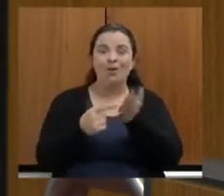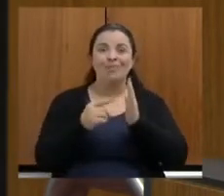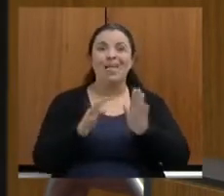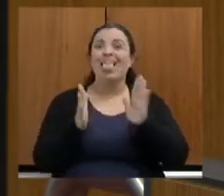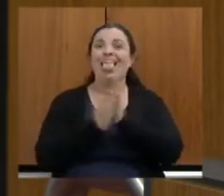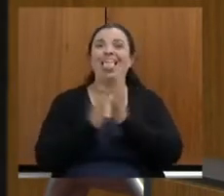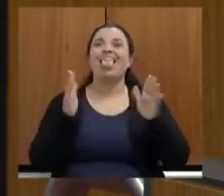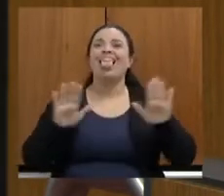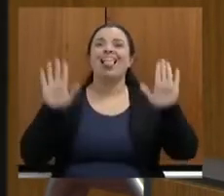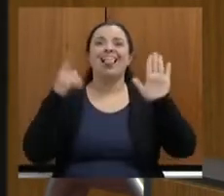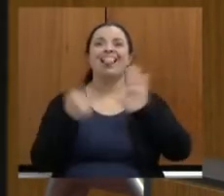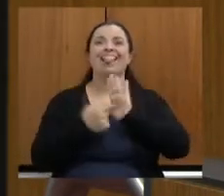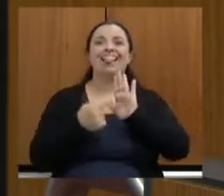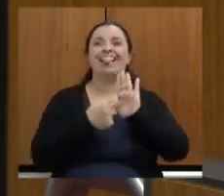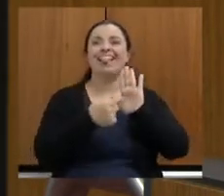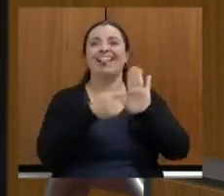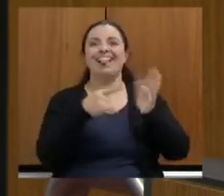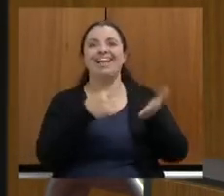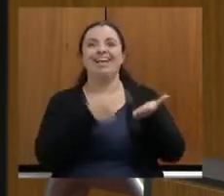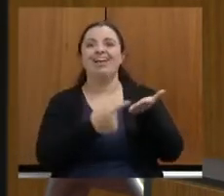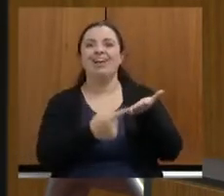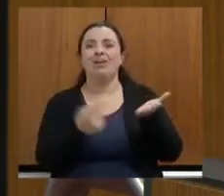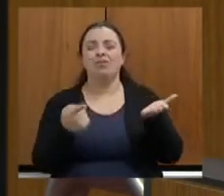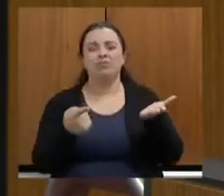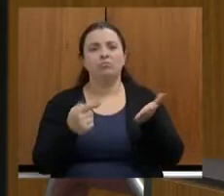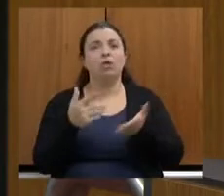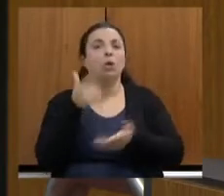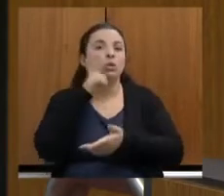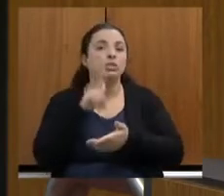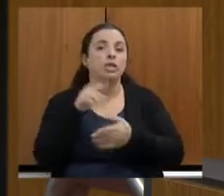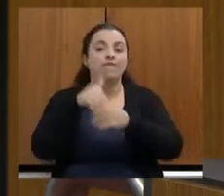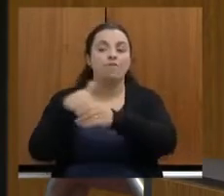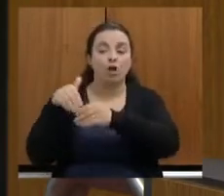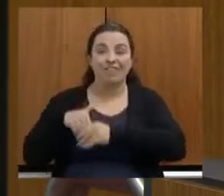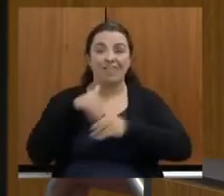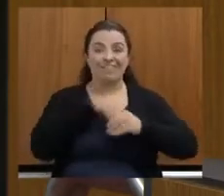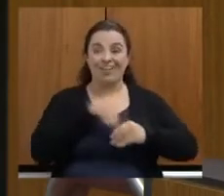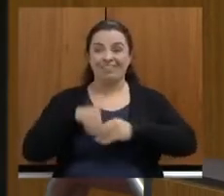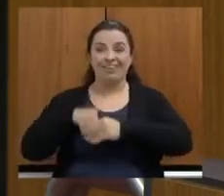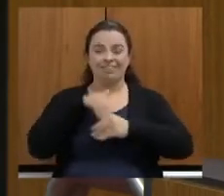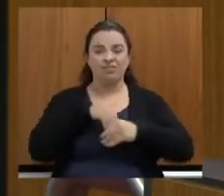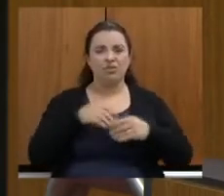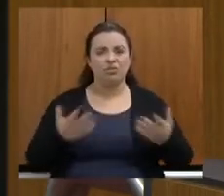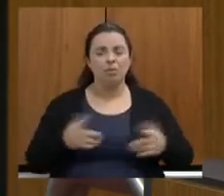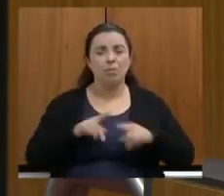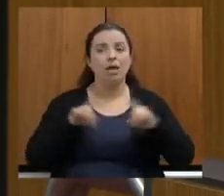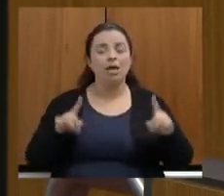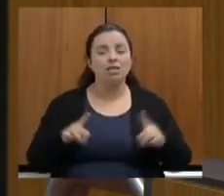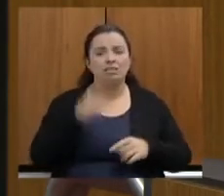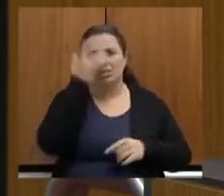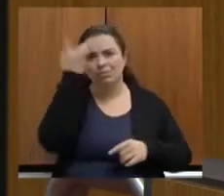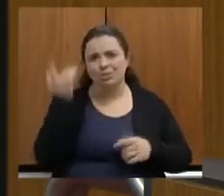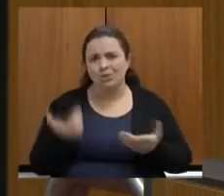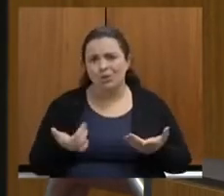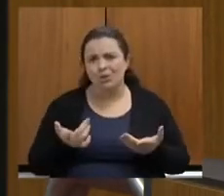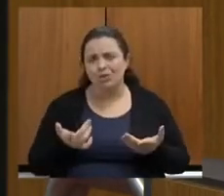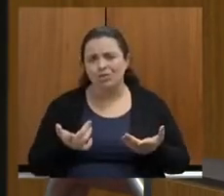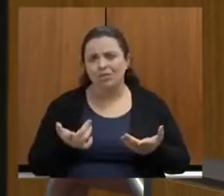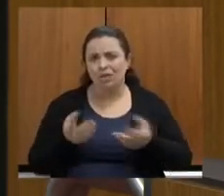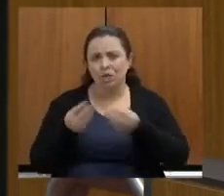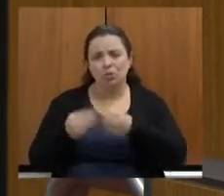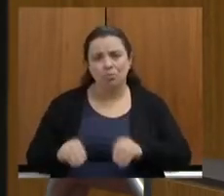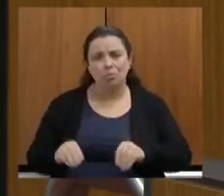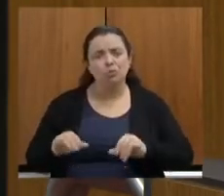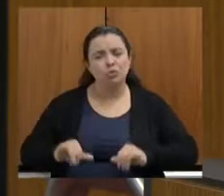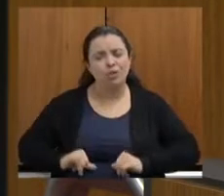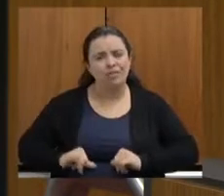Mas e as comunidades atingidas a gente vai morar no resto entamento ontem não vai ter água bruta onde a gente não vai